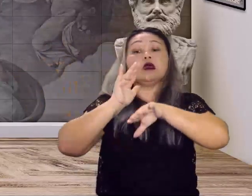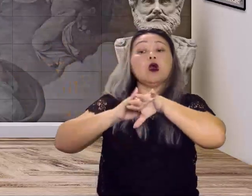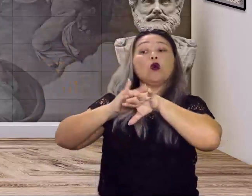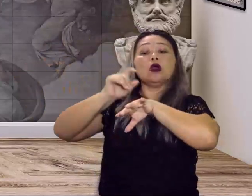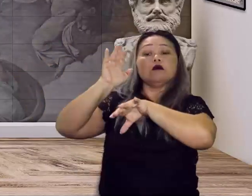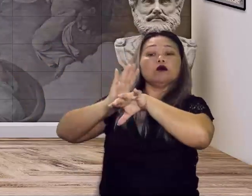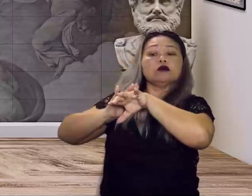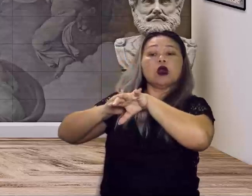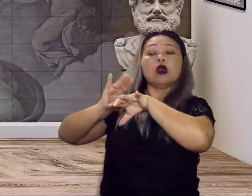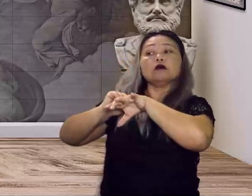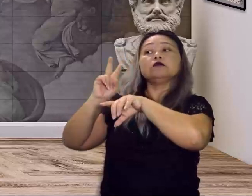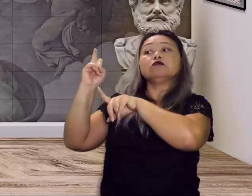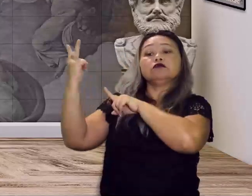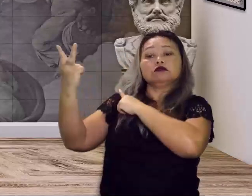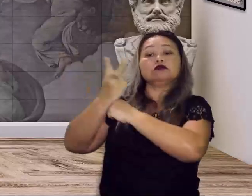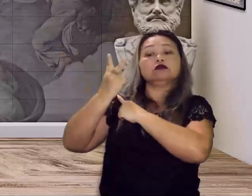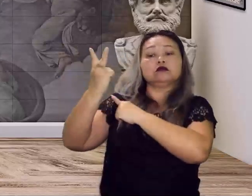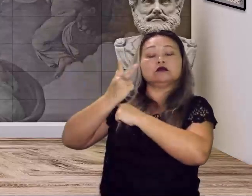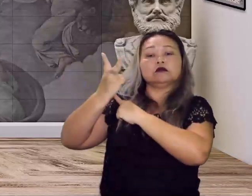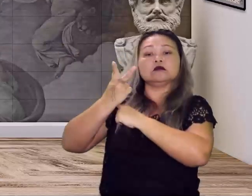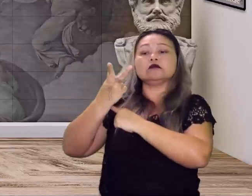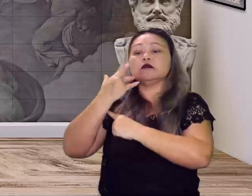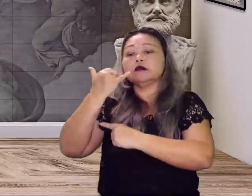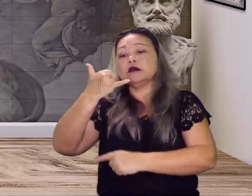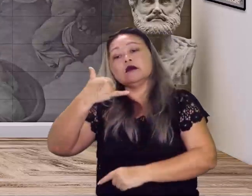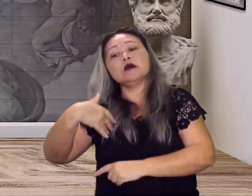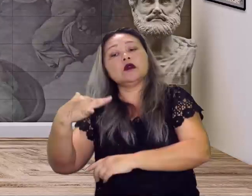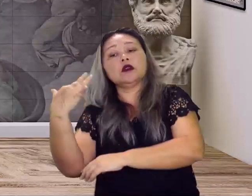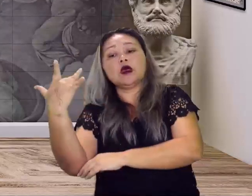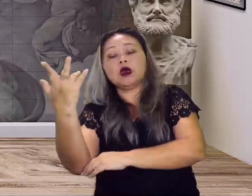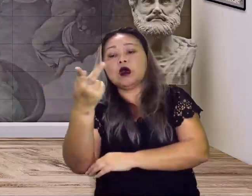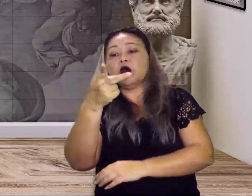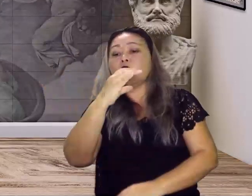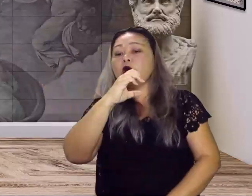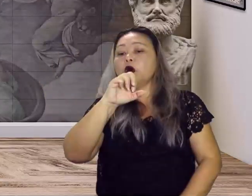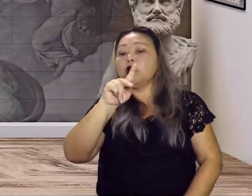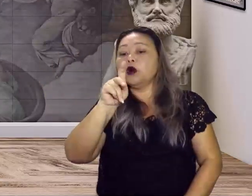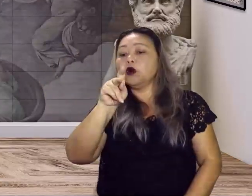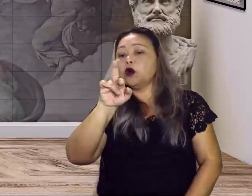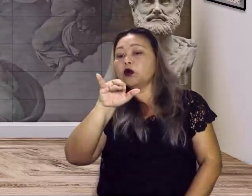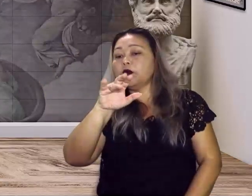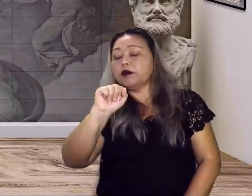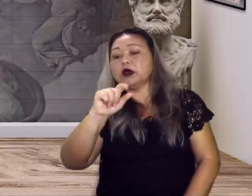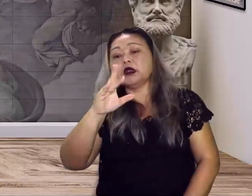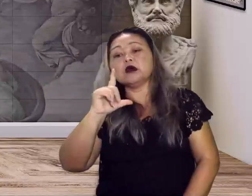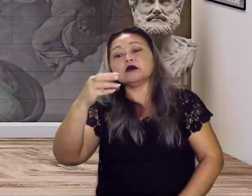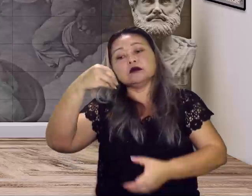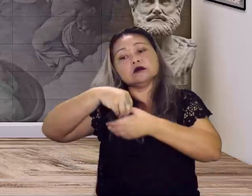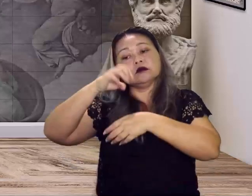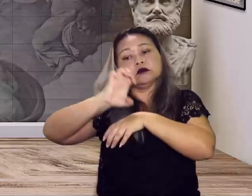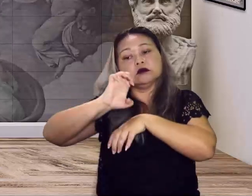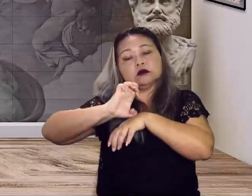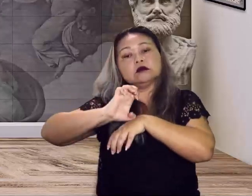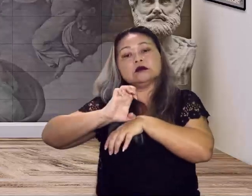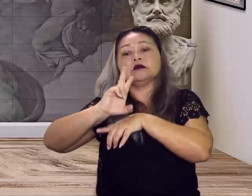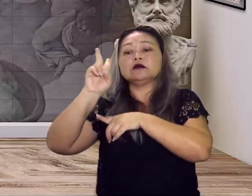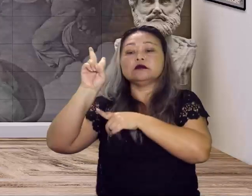ali que a defende. O pai da mata, que é o Curupira, né, dentro do nosso estado,